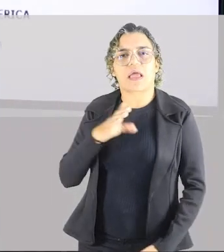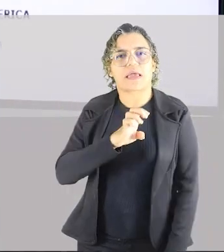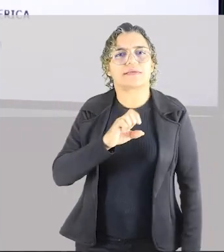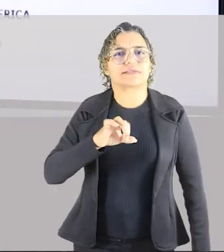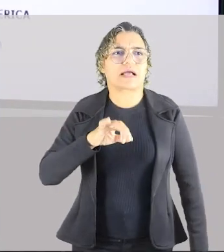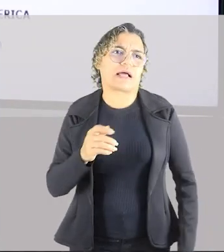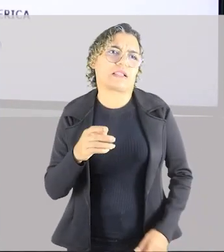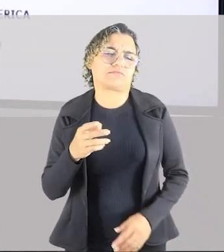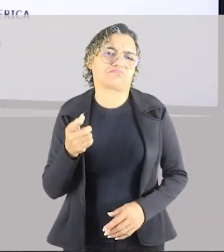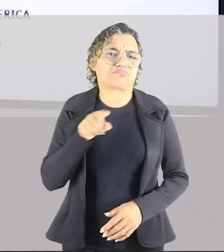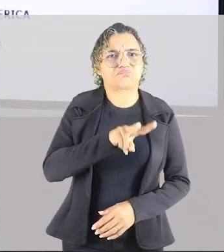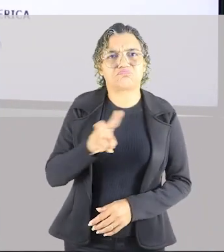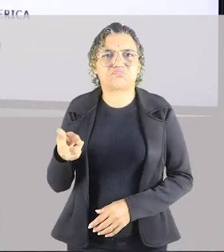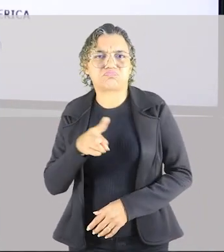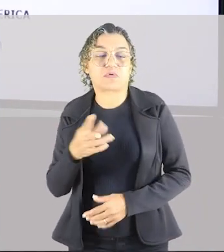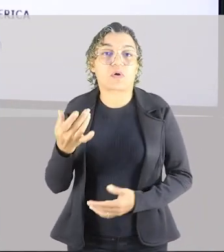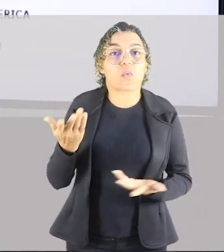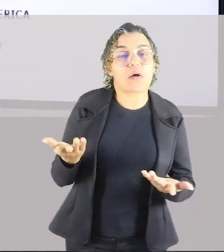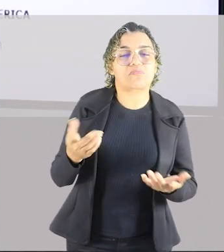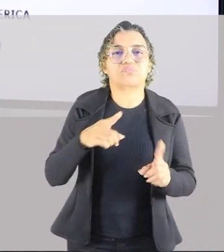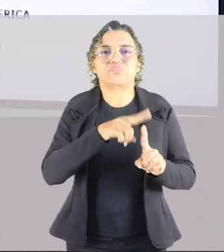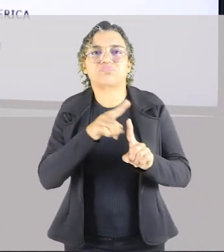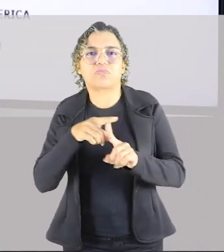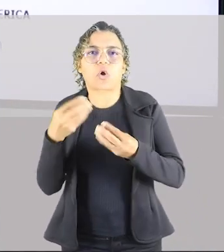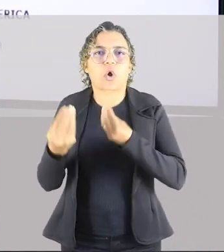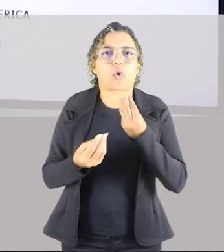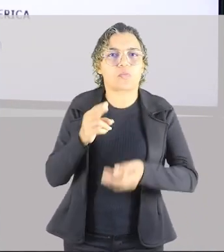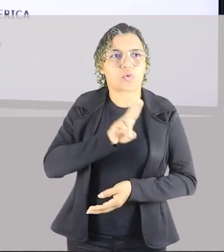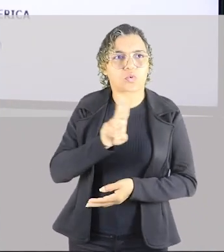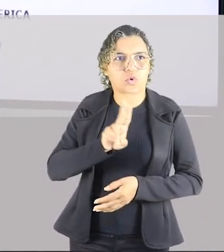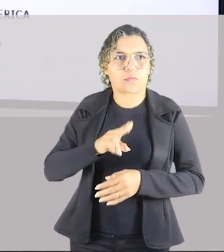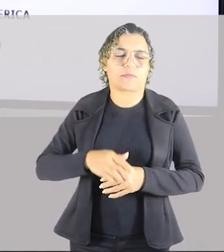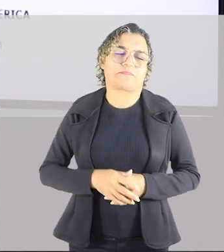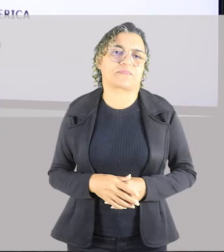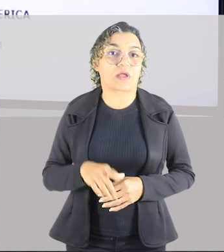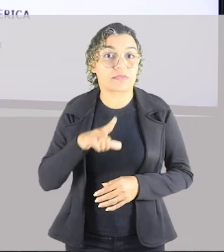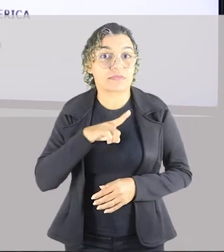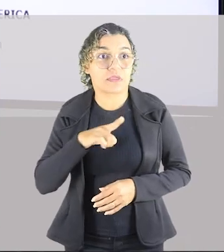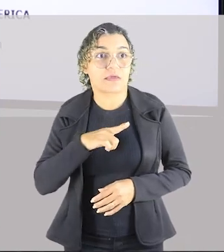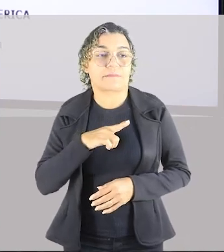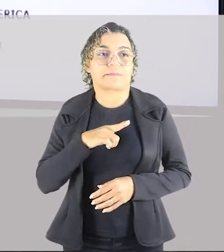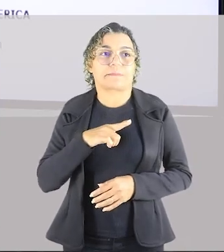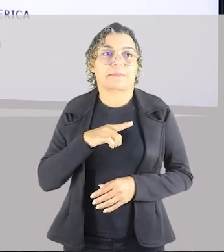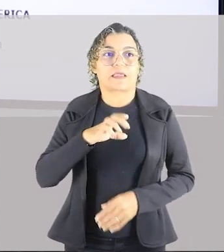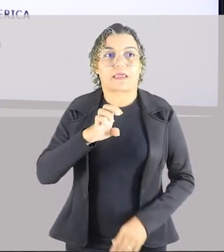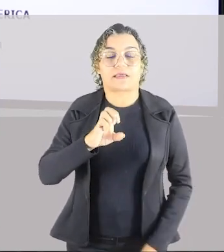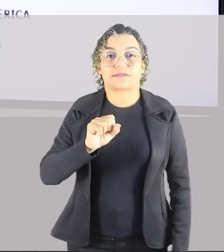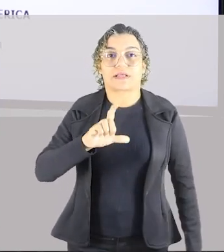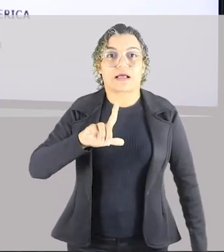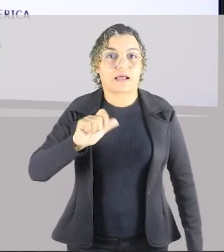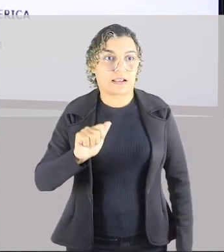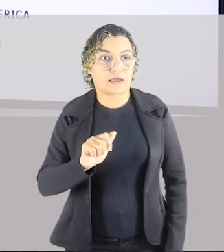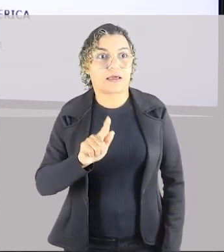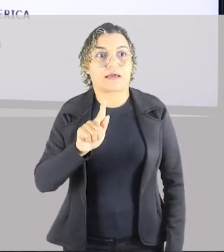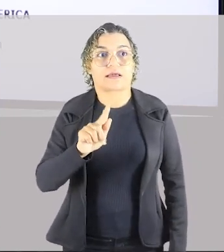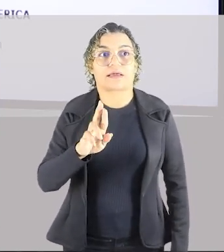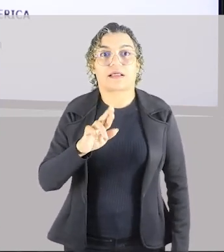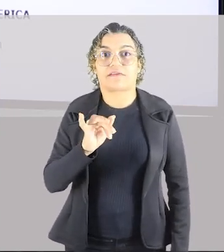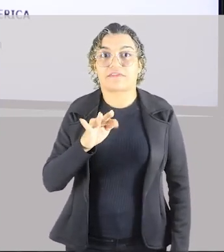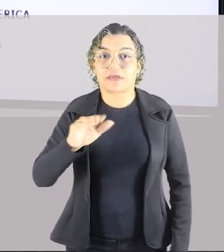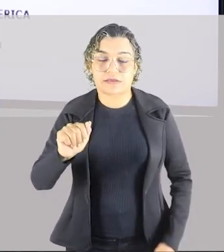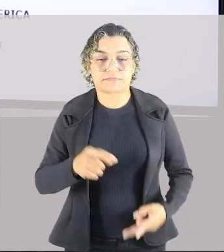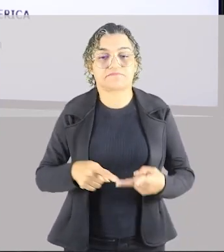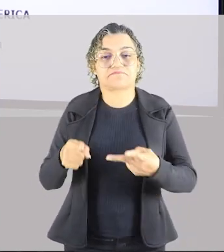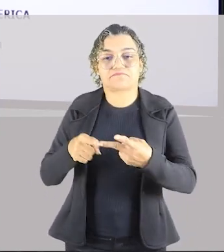como eu interpreto, quais são os tipos, como elas se chamam? Bem simples. Nós temos as chamadas escalas gráficas e